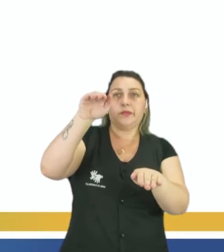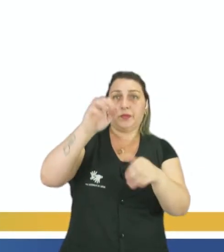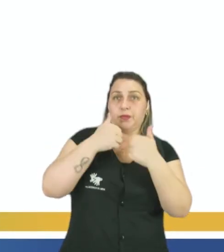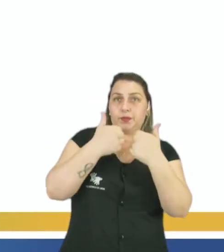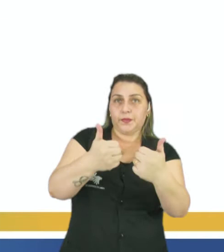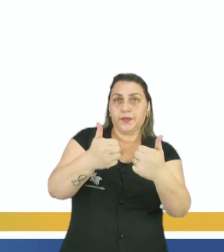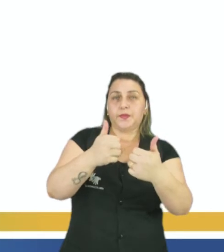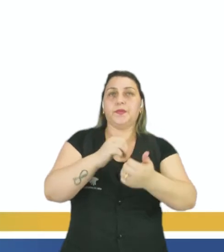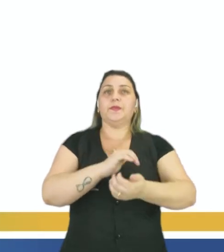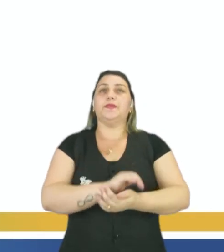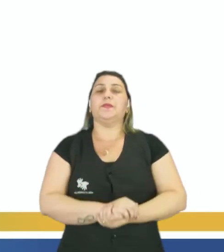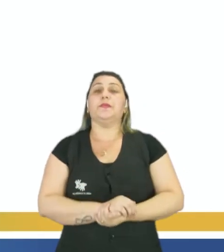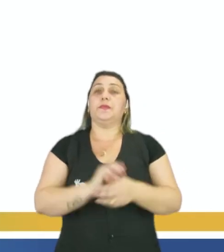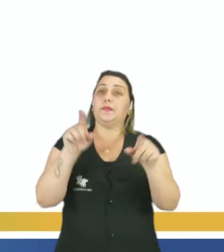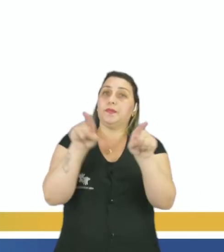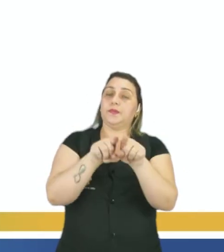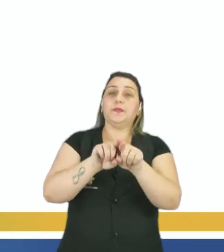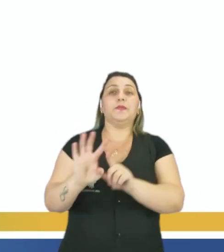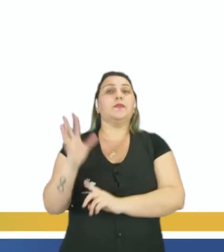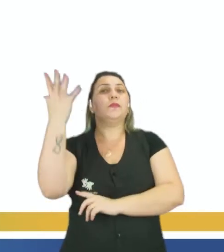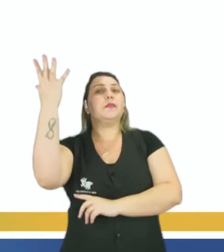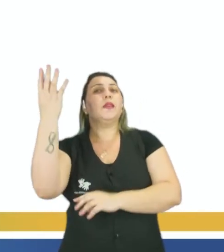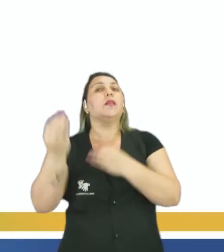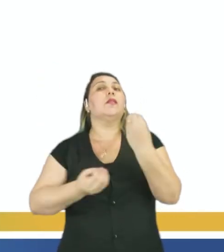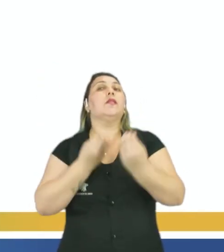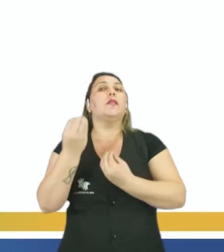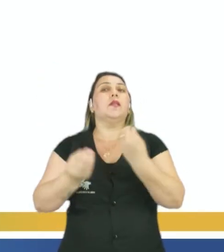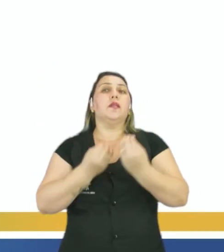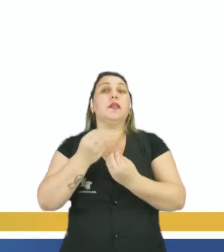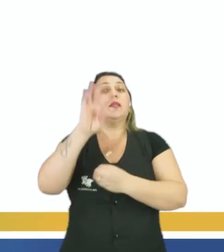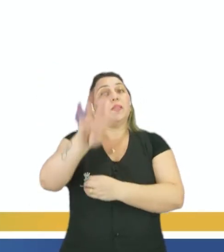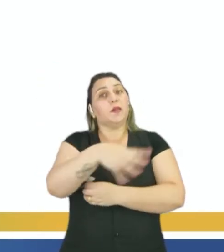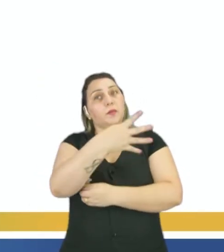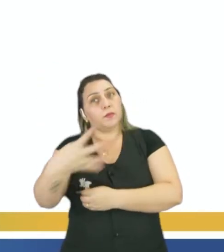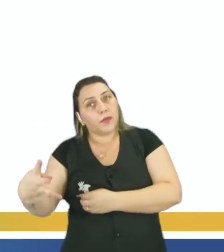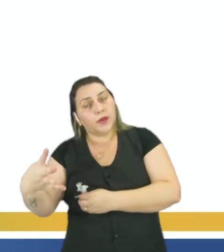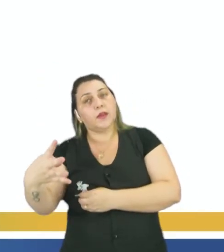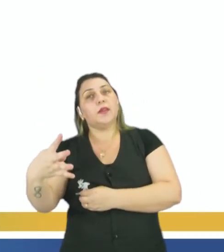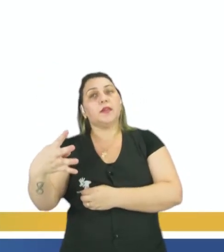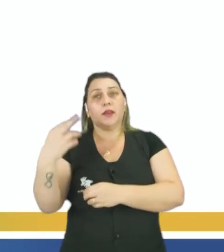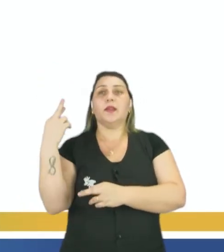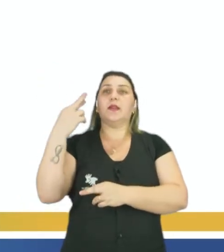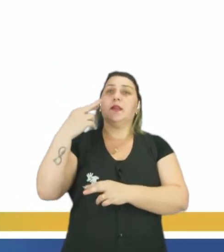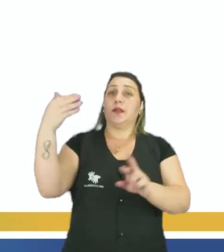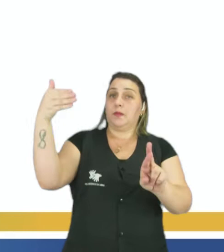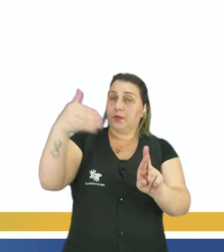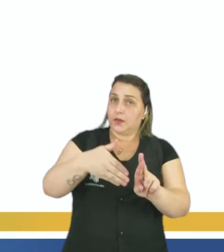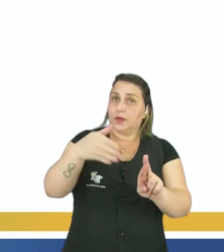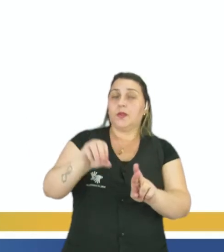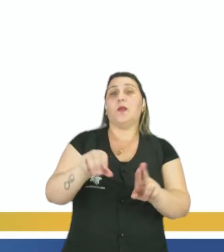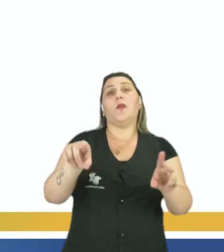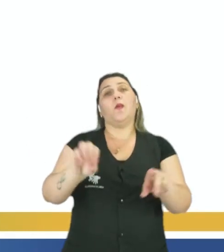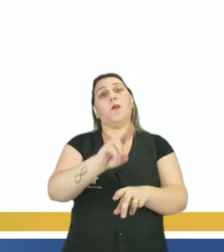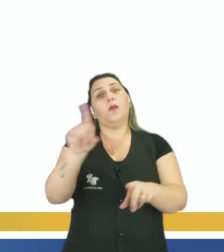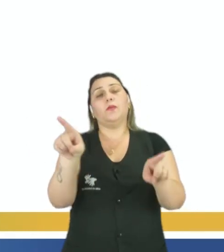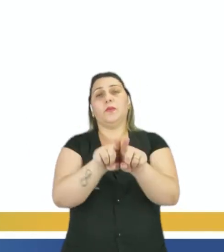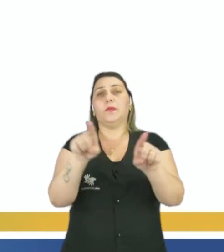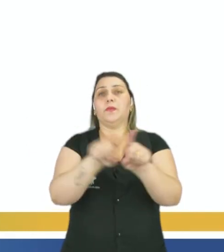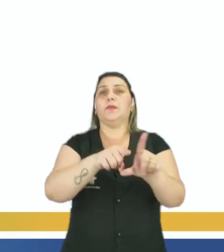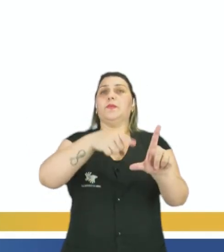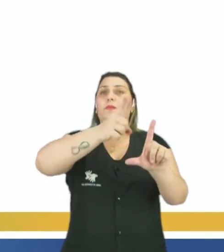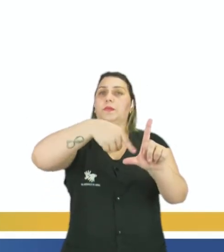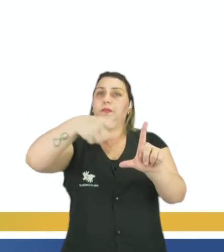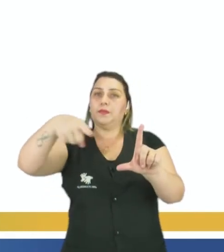Tudo bem, gente? E isso também acontece tanto nas tabelas, quando elas são representadas em tabela, quando ela é representada